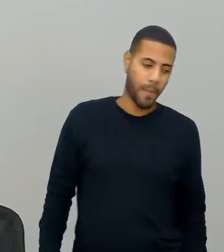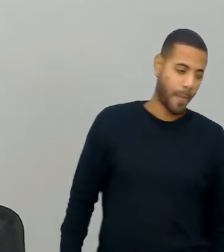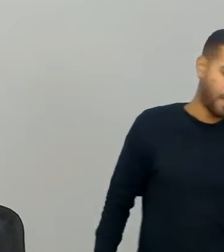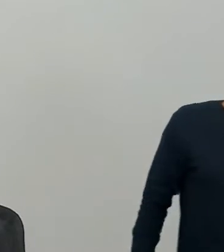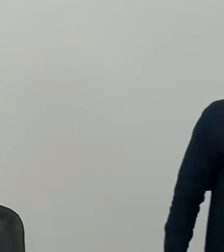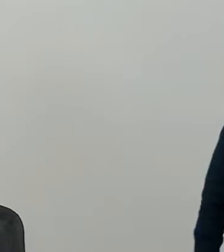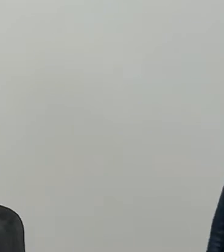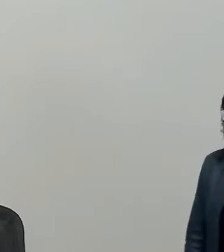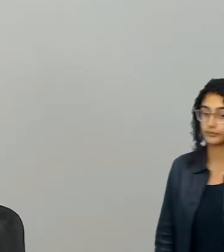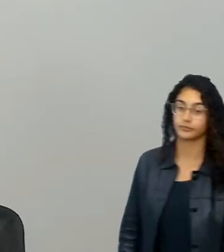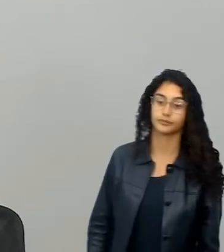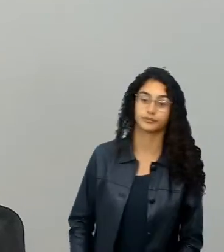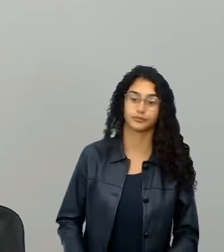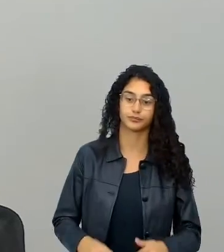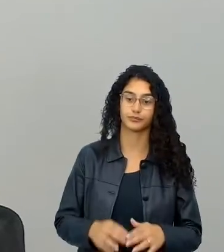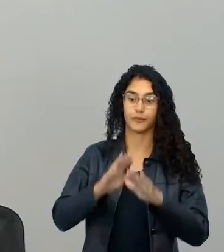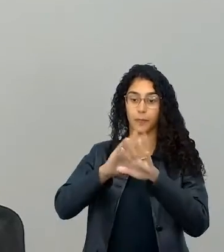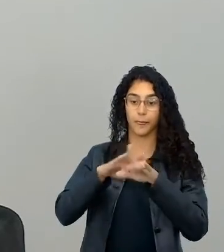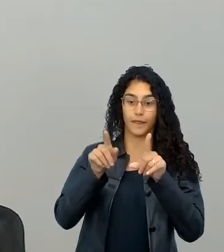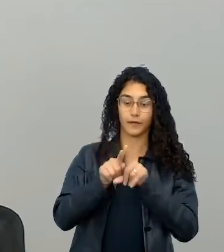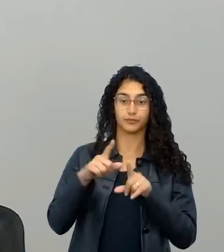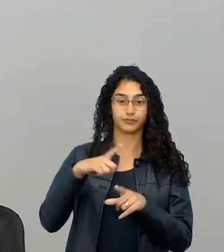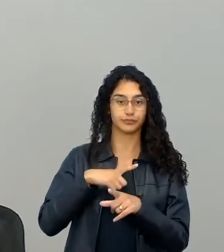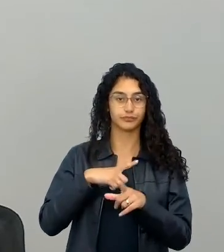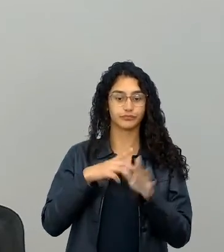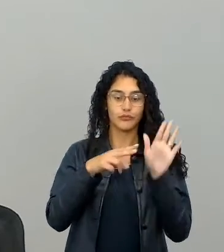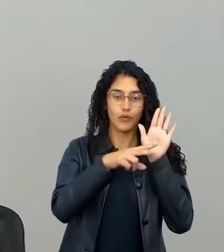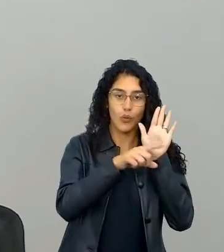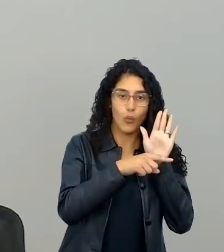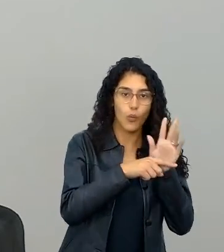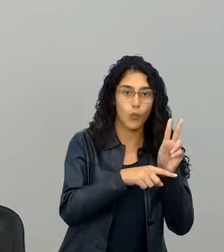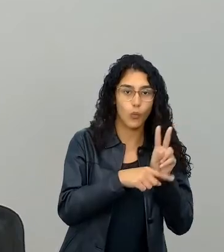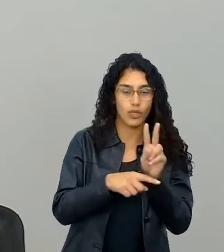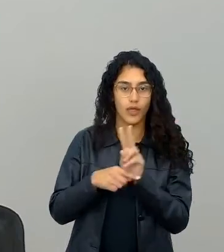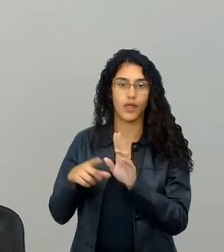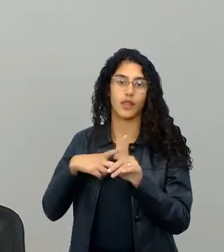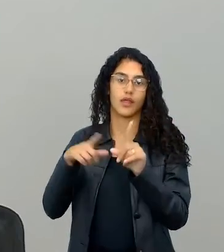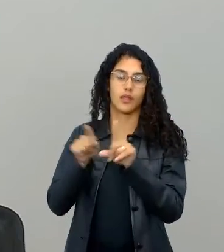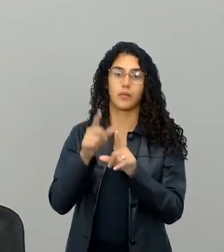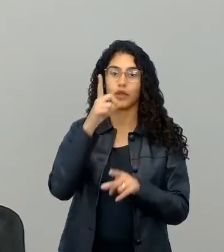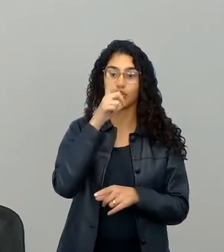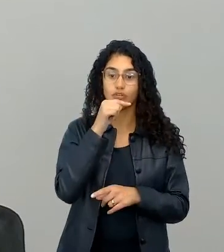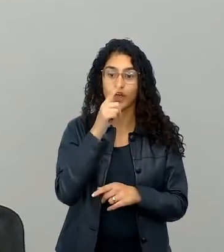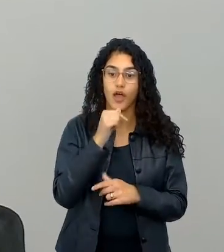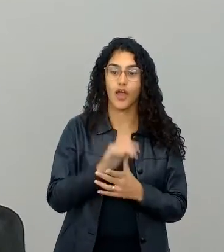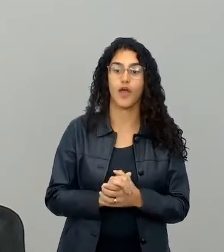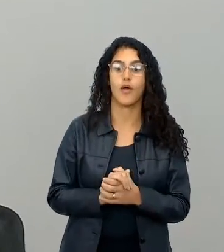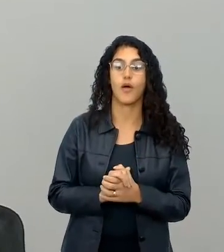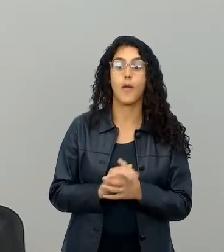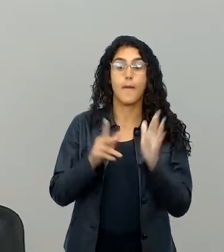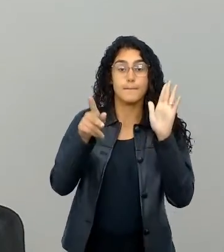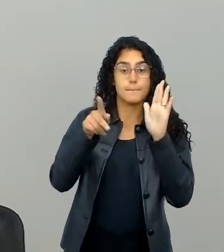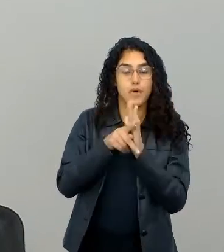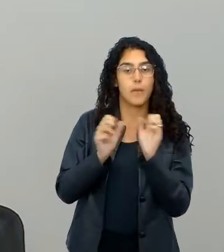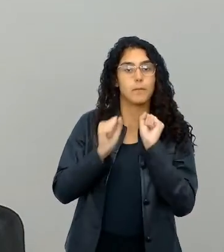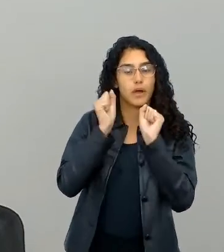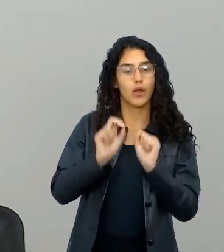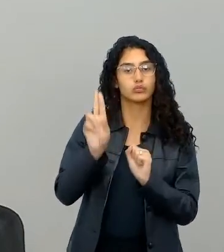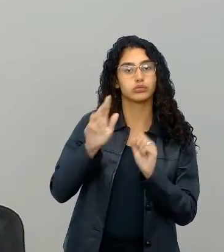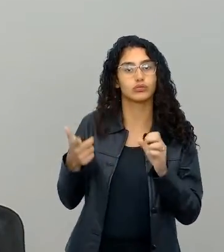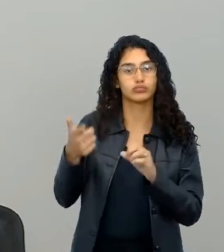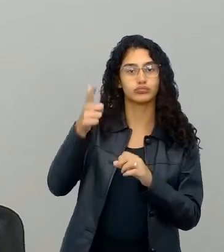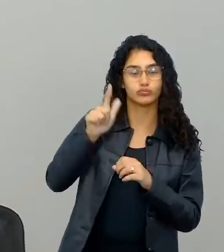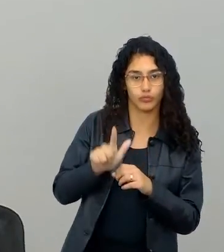isso, que elas têm um microtratamento ali de água para o próprio